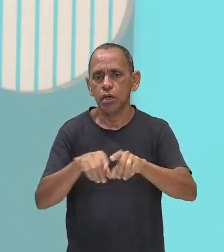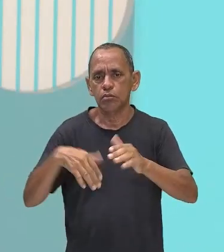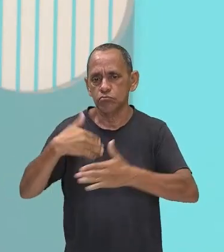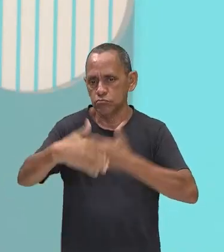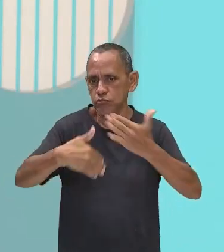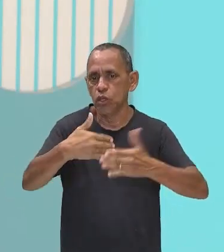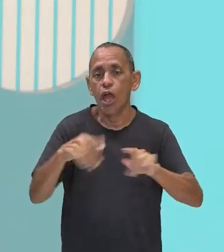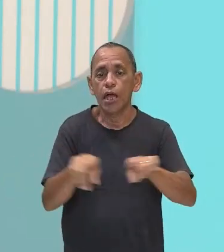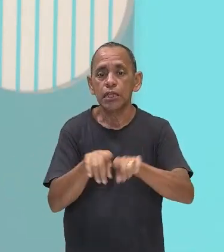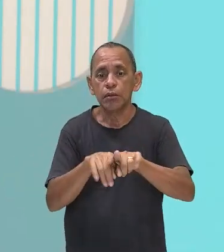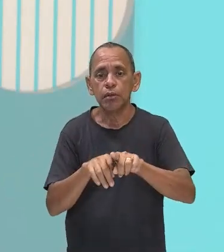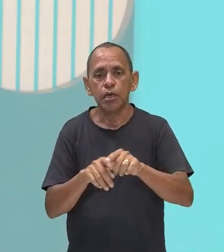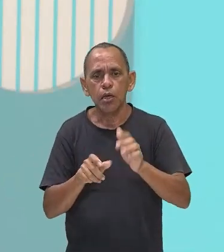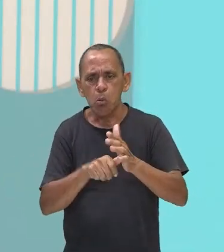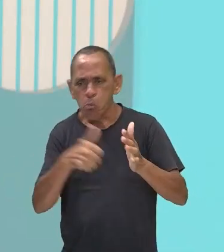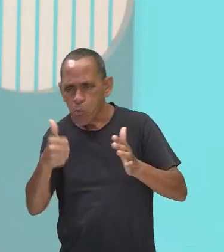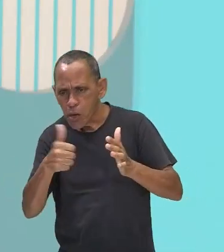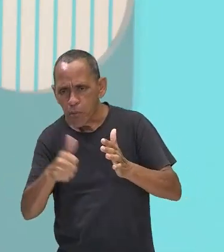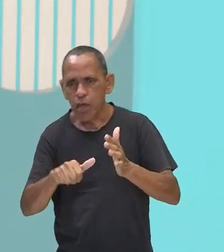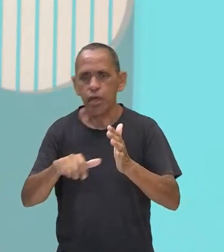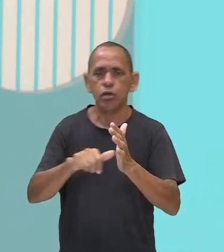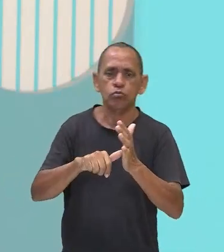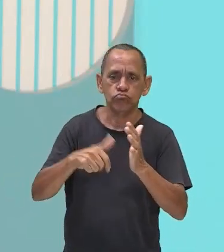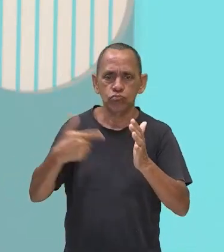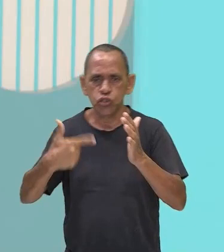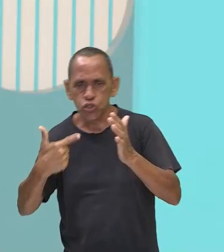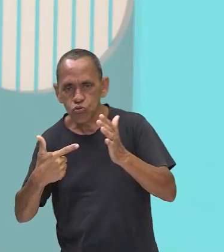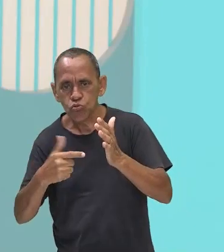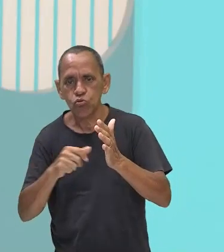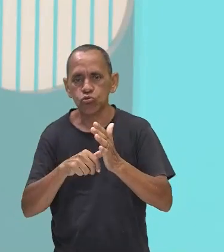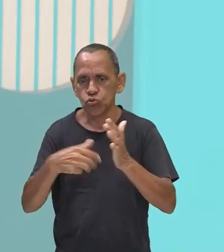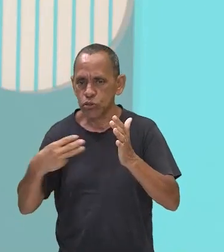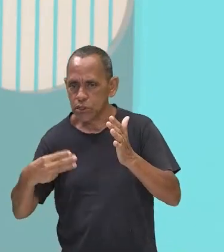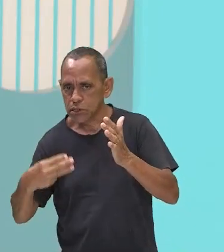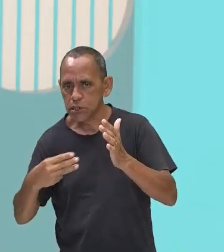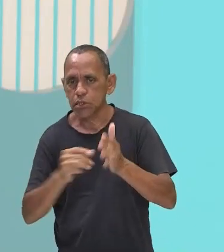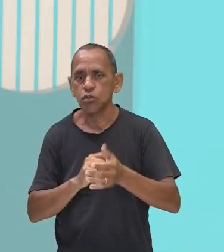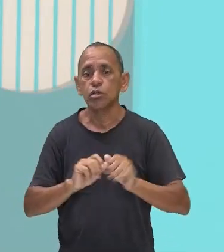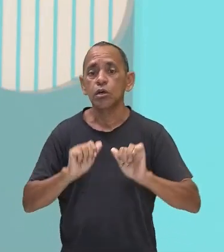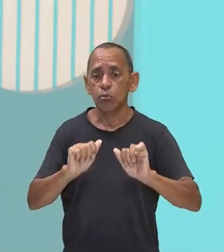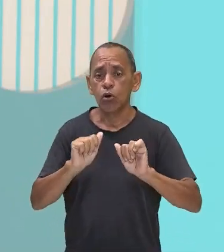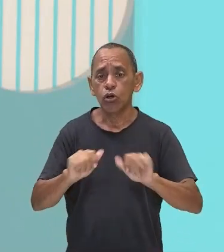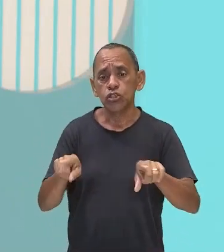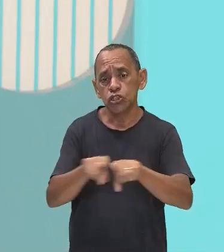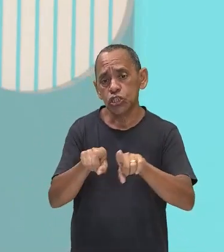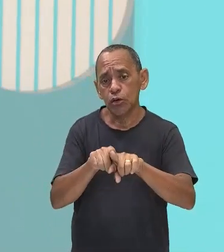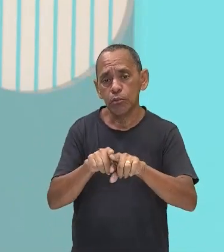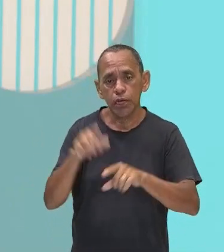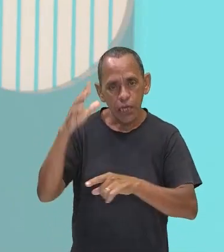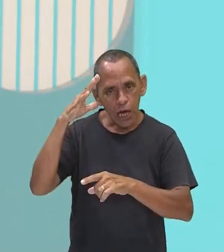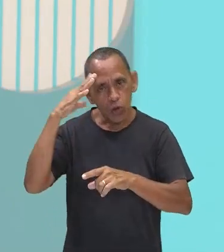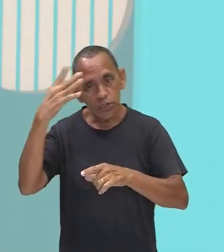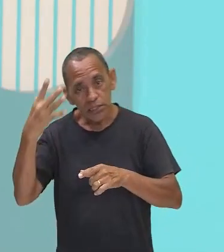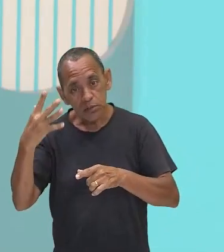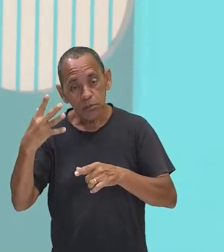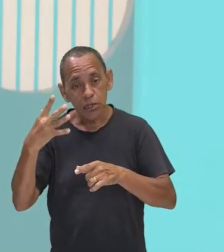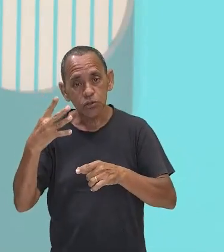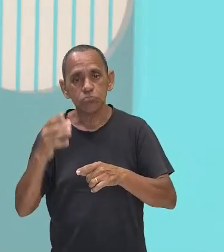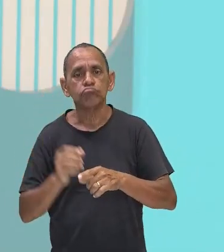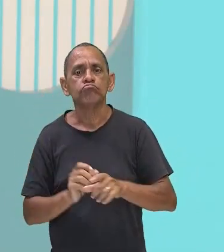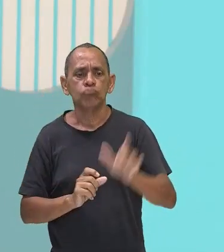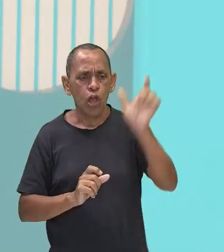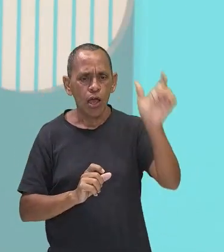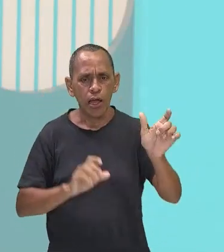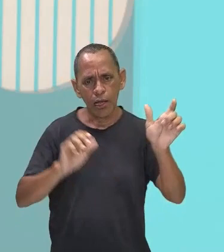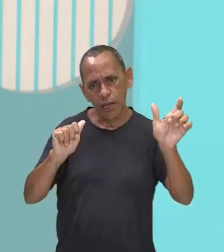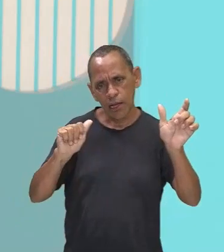em primeiro lugar, em segundo lugar e assim por diante. Ou você pode trazer causas e consequências. Beleza? Eu